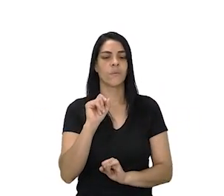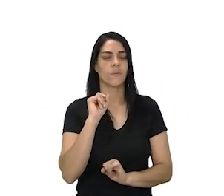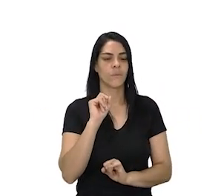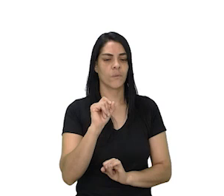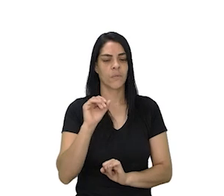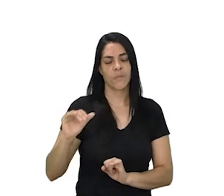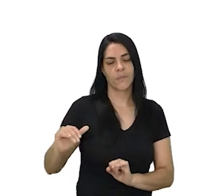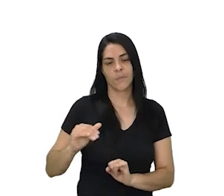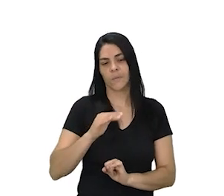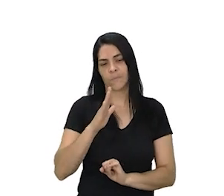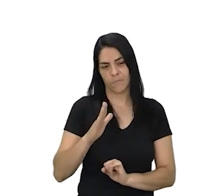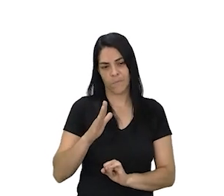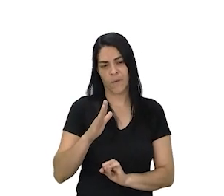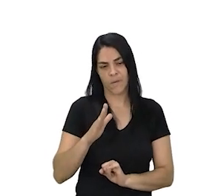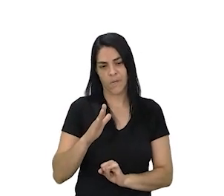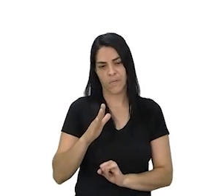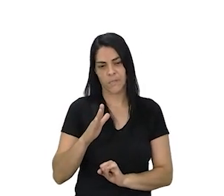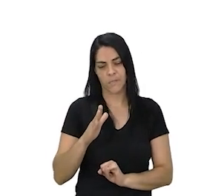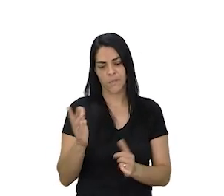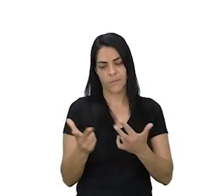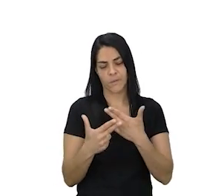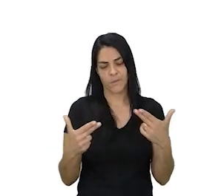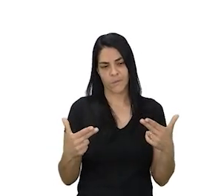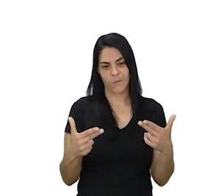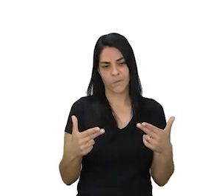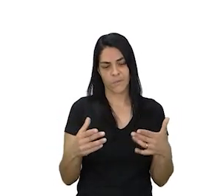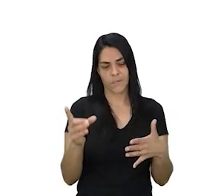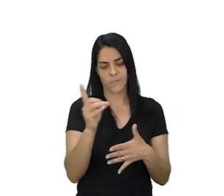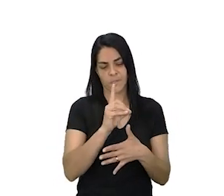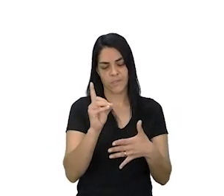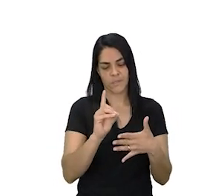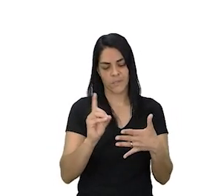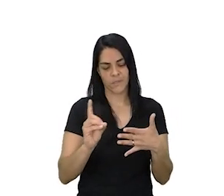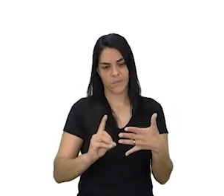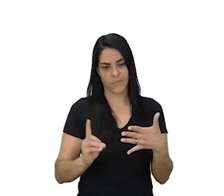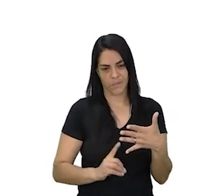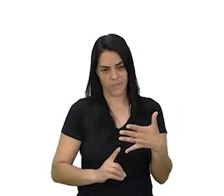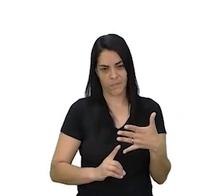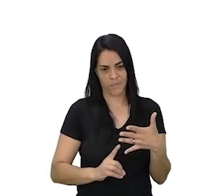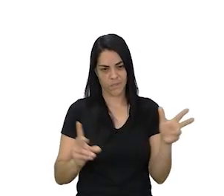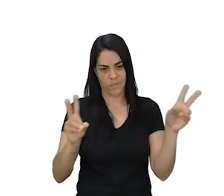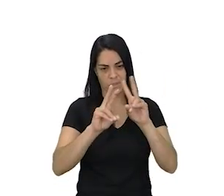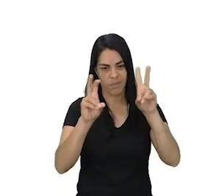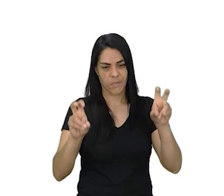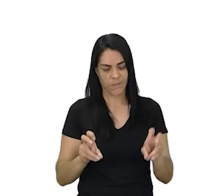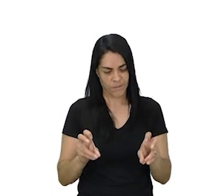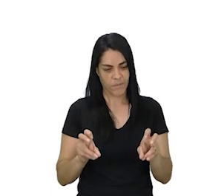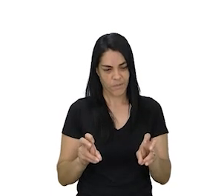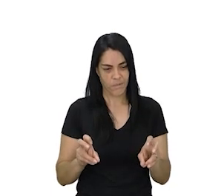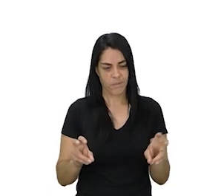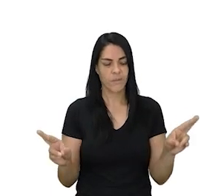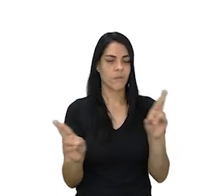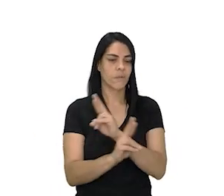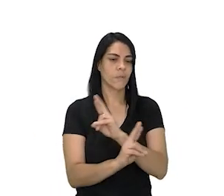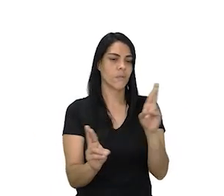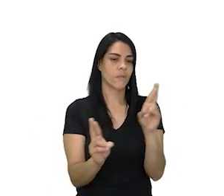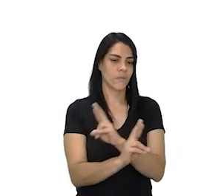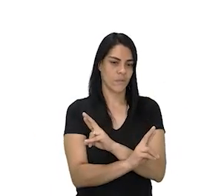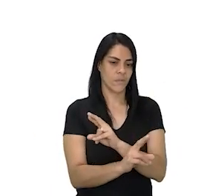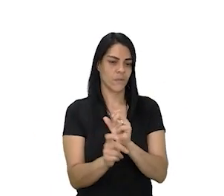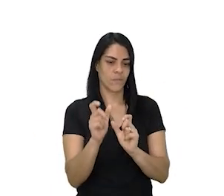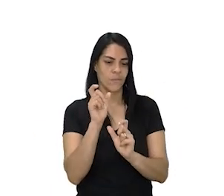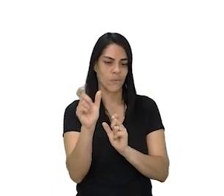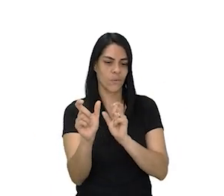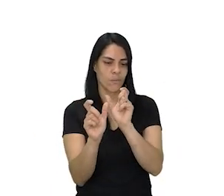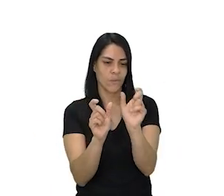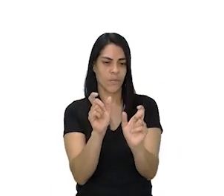muito mais com levantamento de dados e poucas questões relacionadas à probabilidade. Vocês viram que a probabilidade